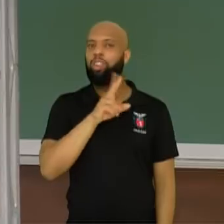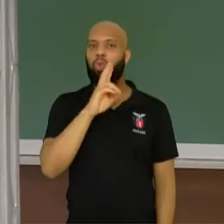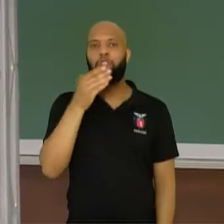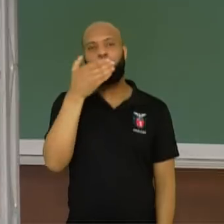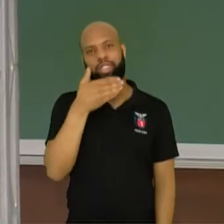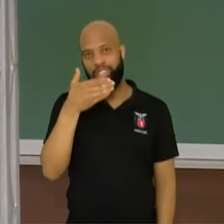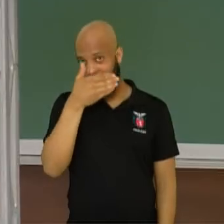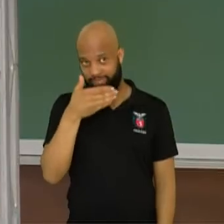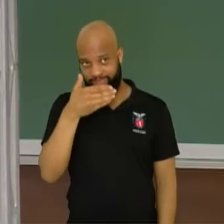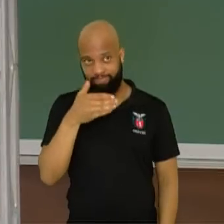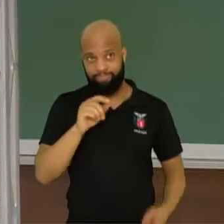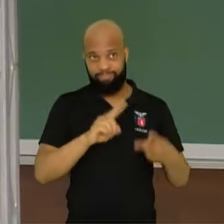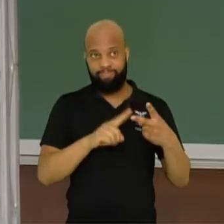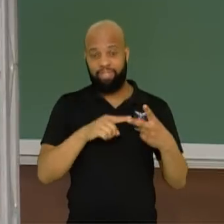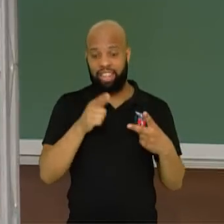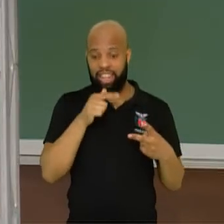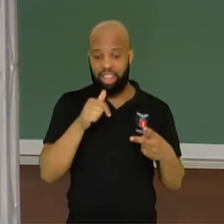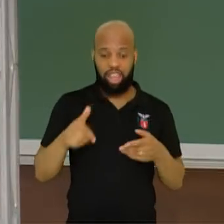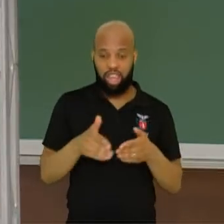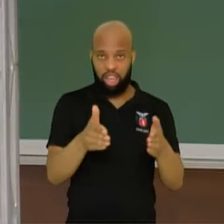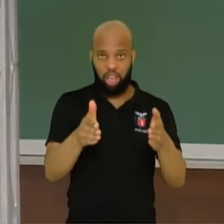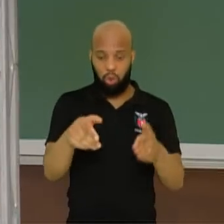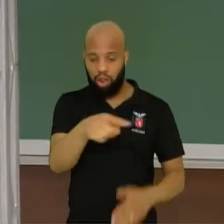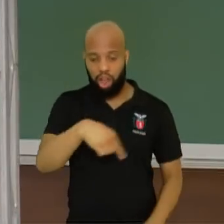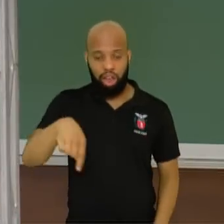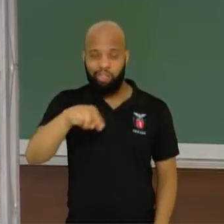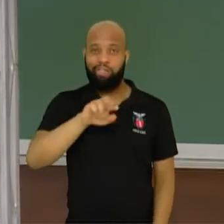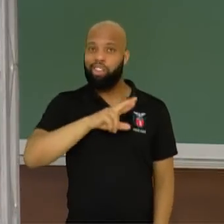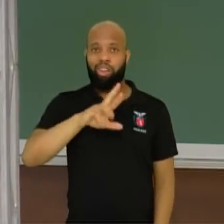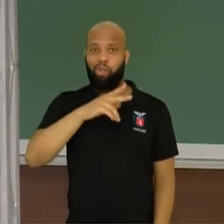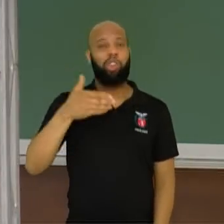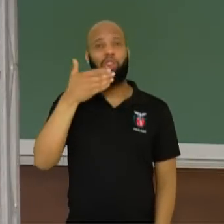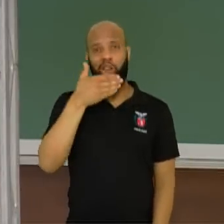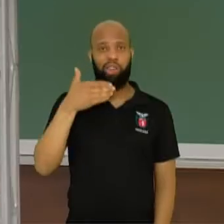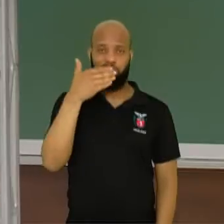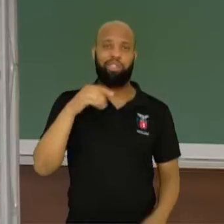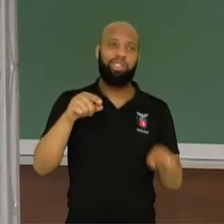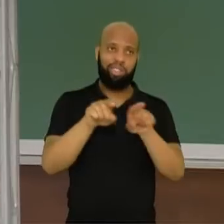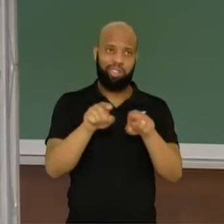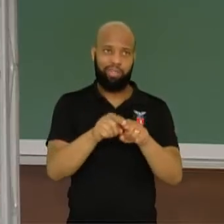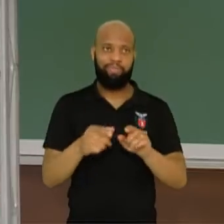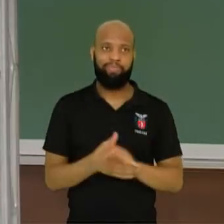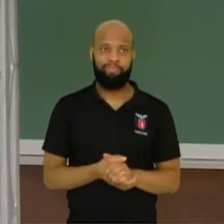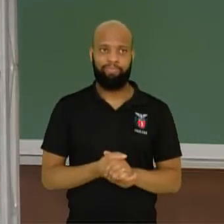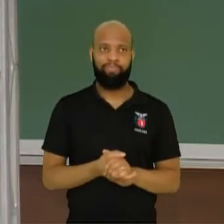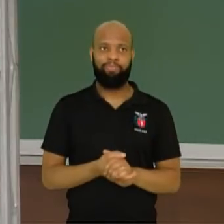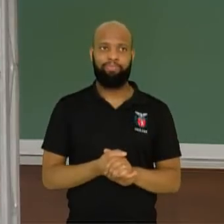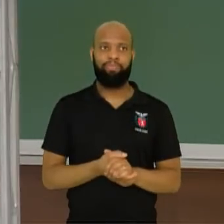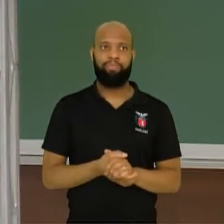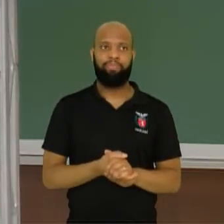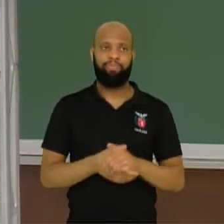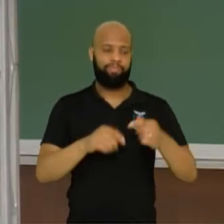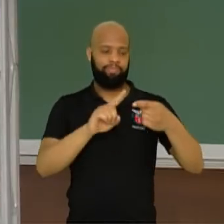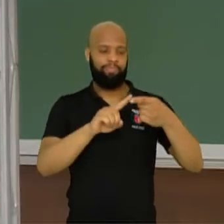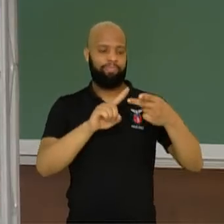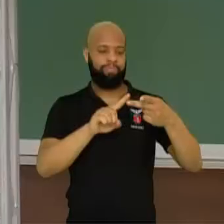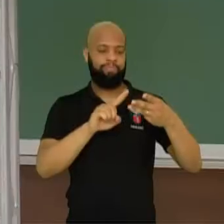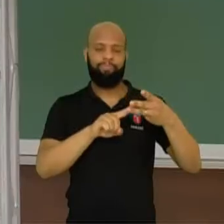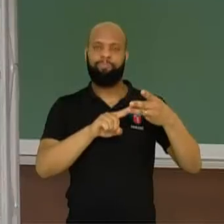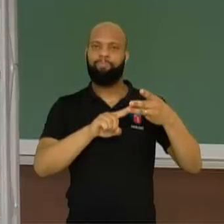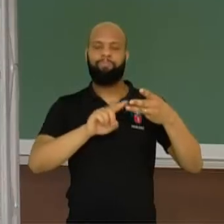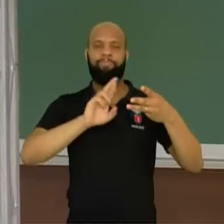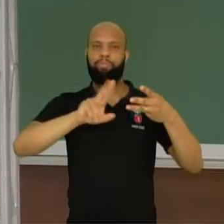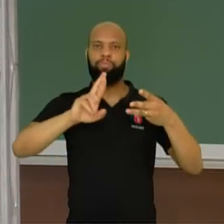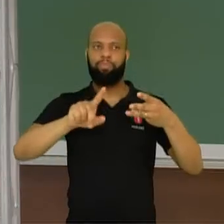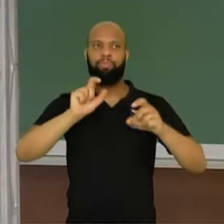doce e aquela pequena quantidade precisa ser cuidada, preservada, mantida. Qual é o uso dessa água no